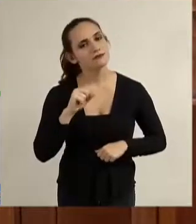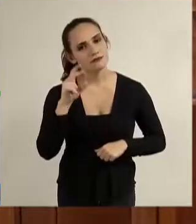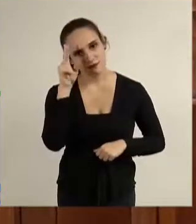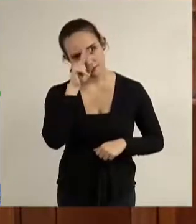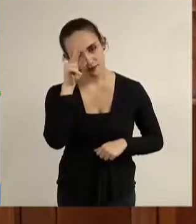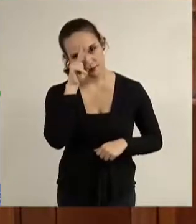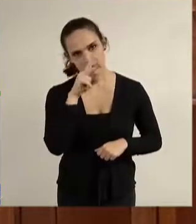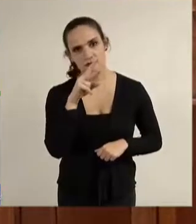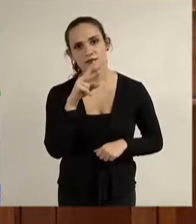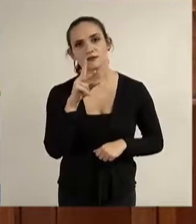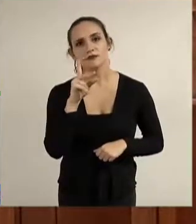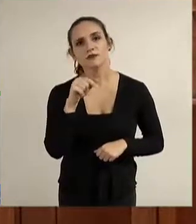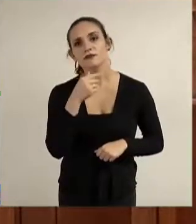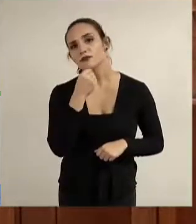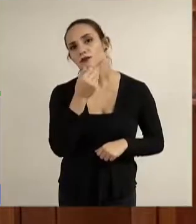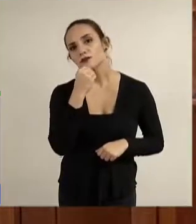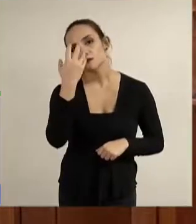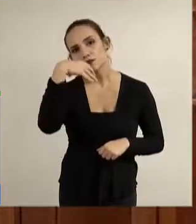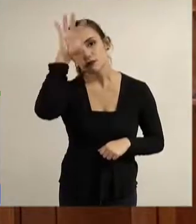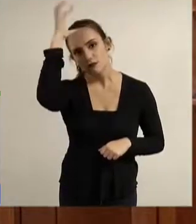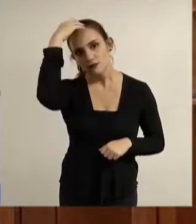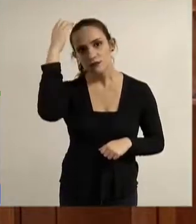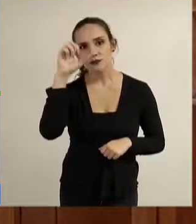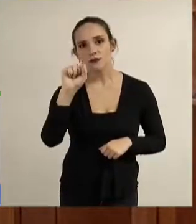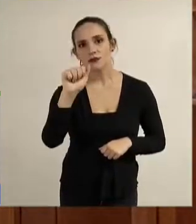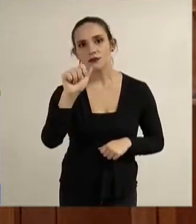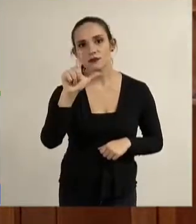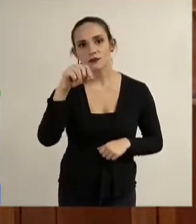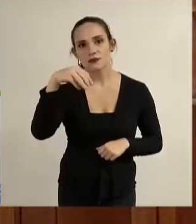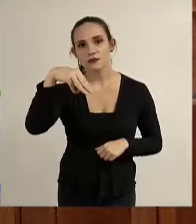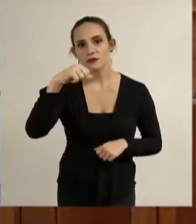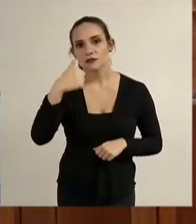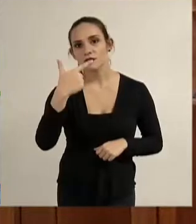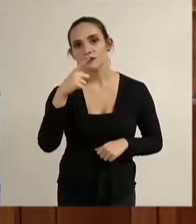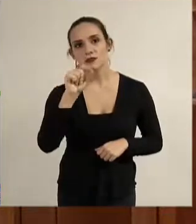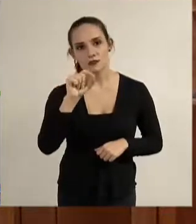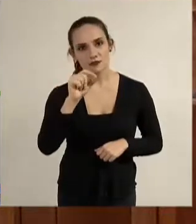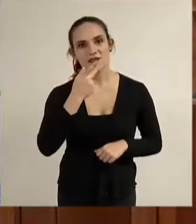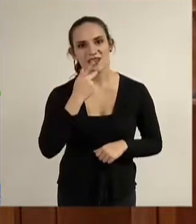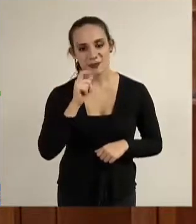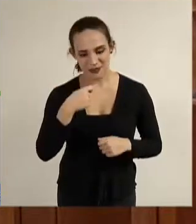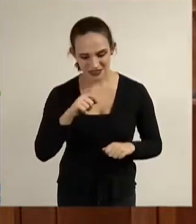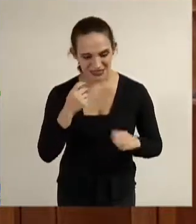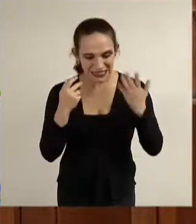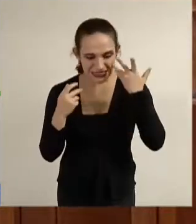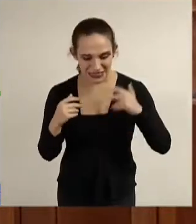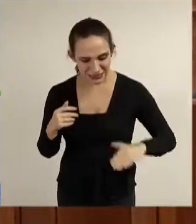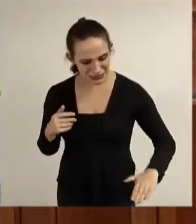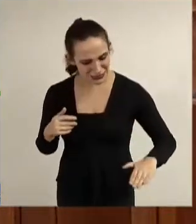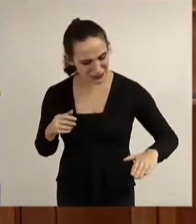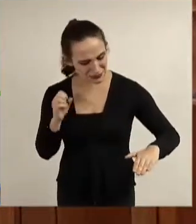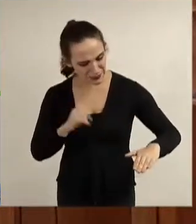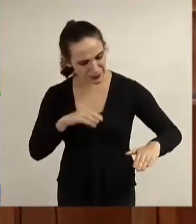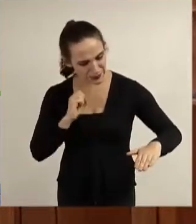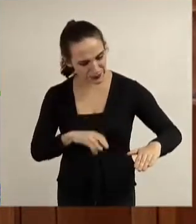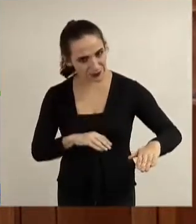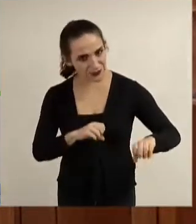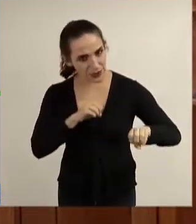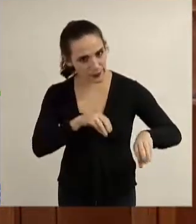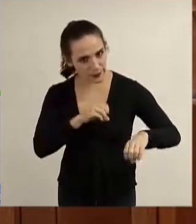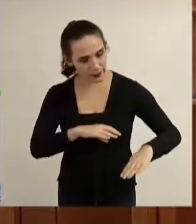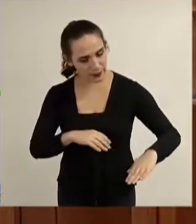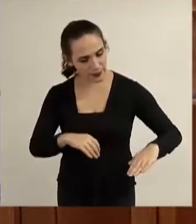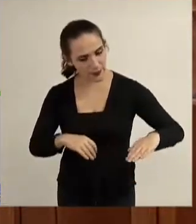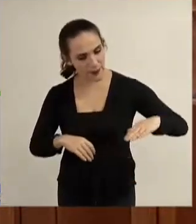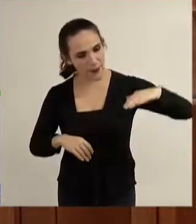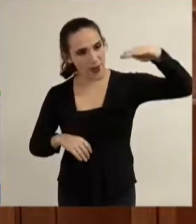lembrando do rei Salomão, que devemos ensinar o caminho que a criança deve andar, para que quando chegue à fase adulta não venha